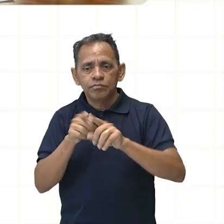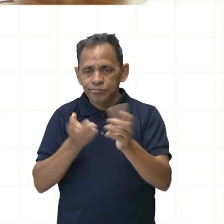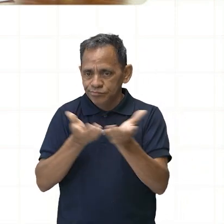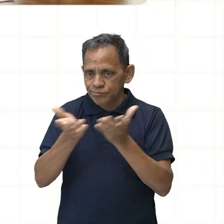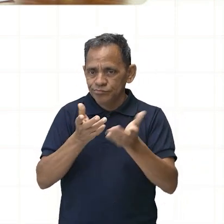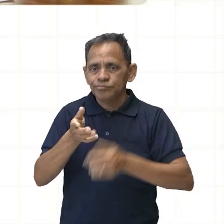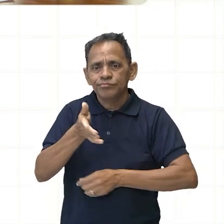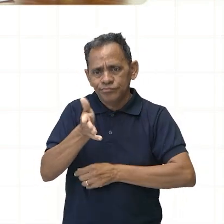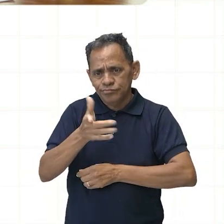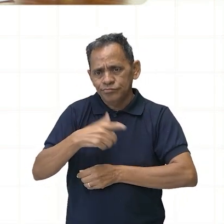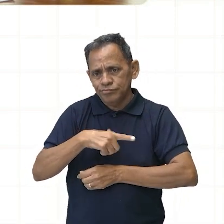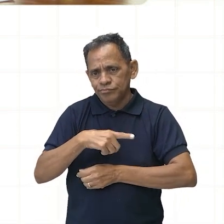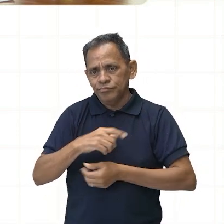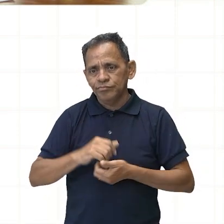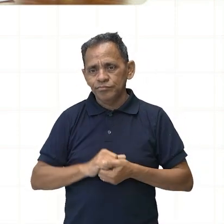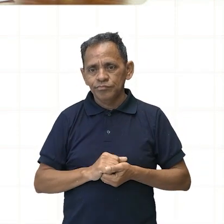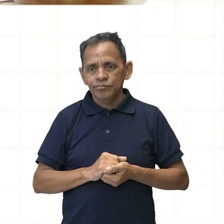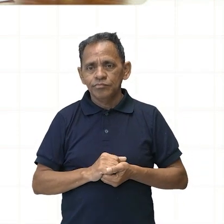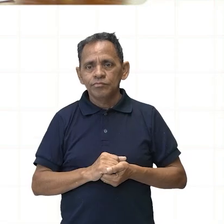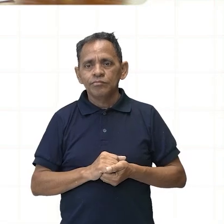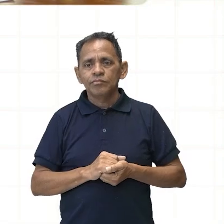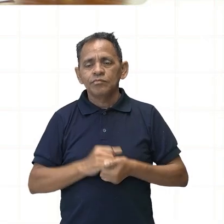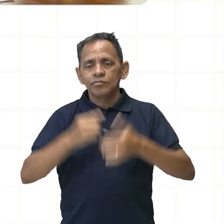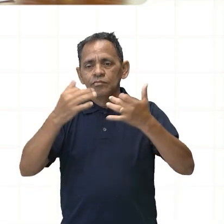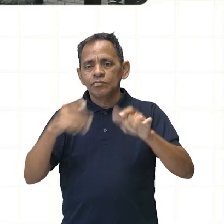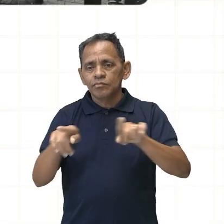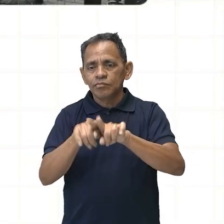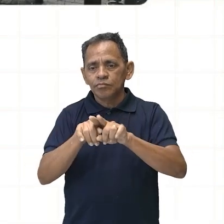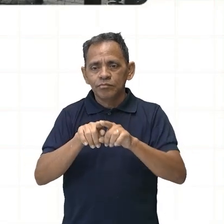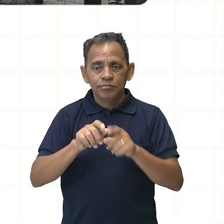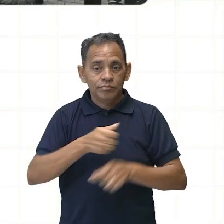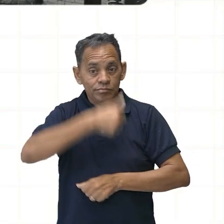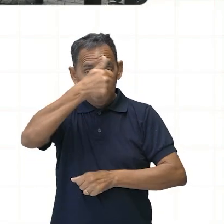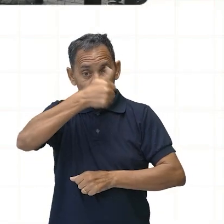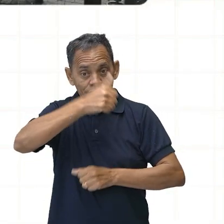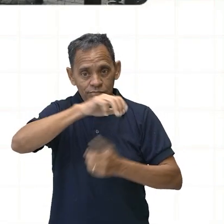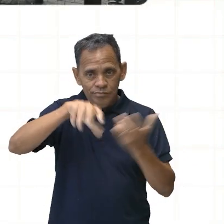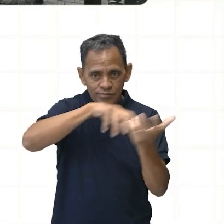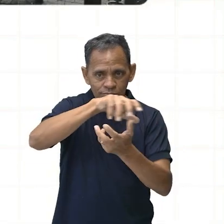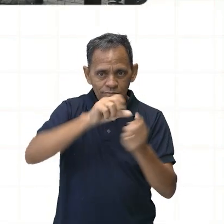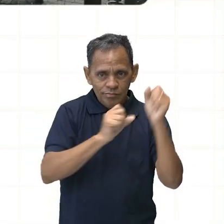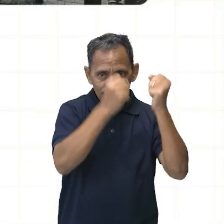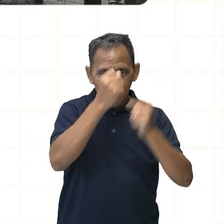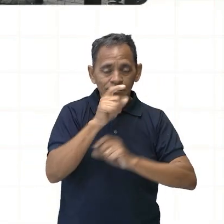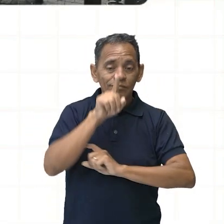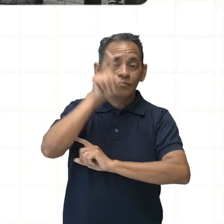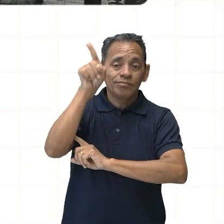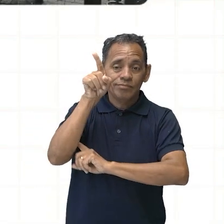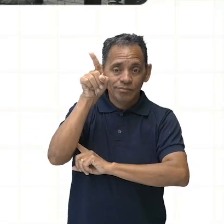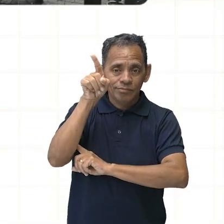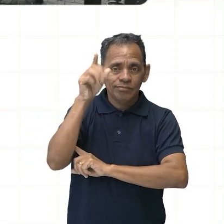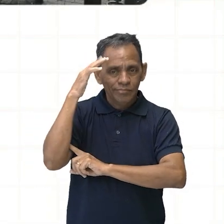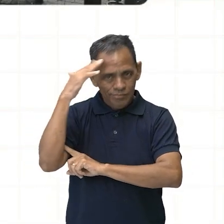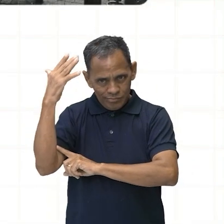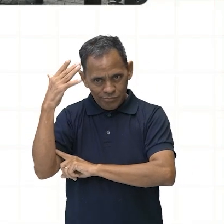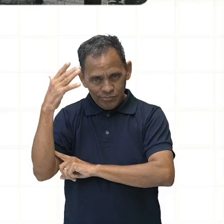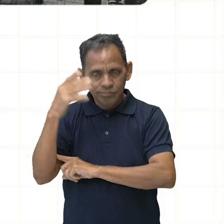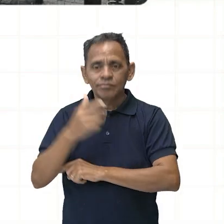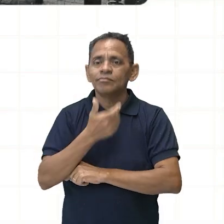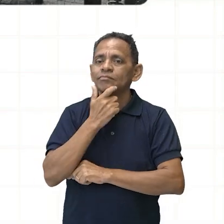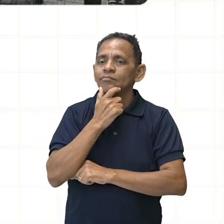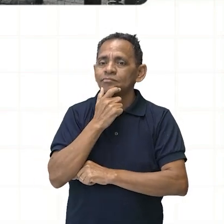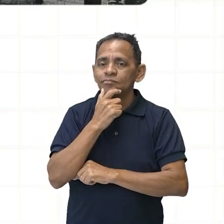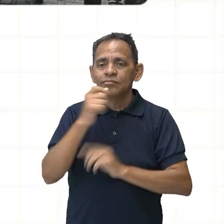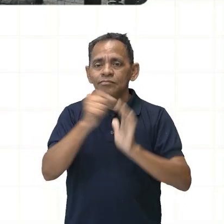também. Bem, falamos sobre a primeira Revolução Industrial, né, que aconteceu lá na Inglaterra, no século